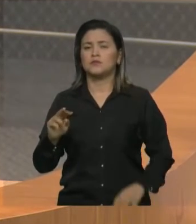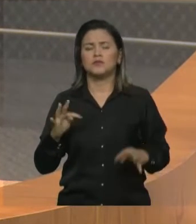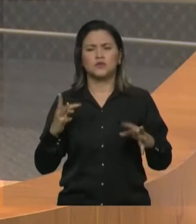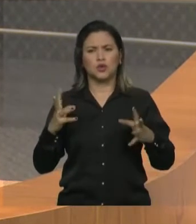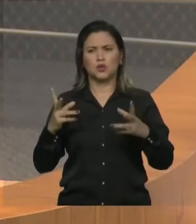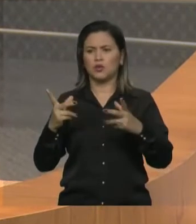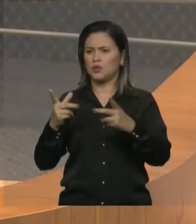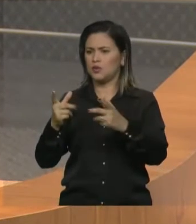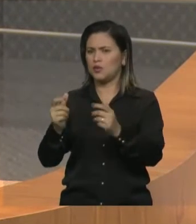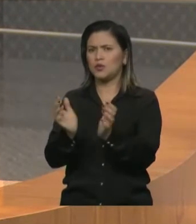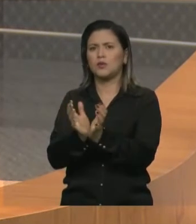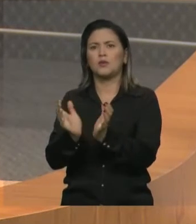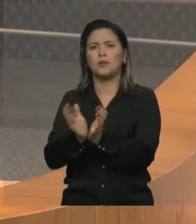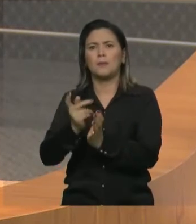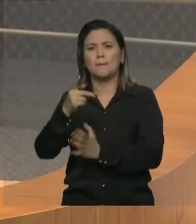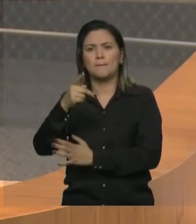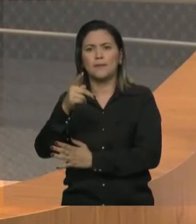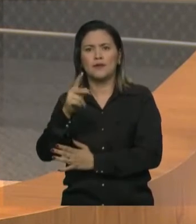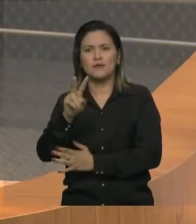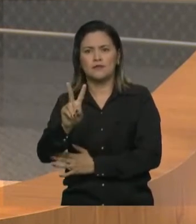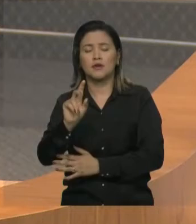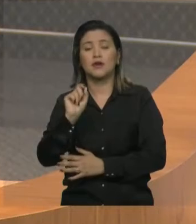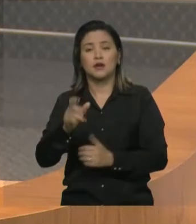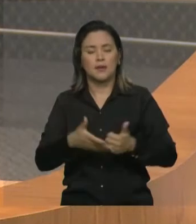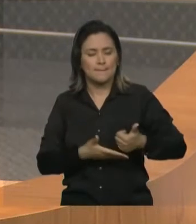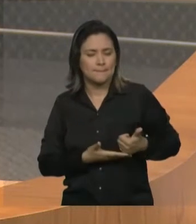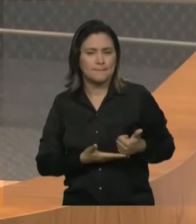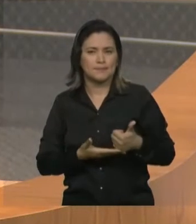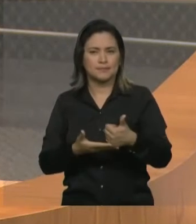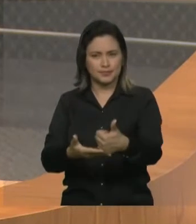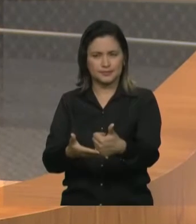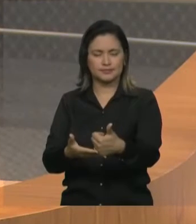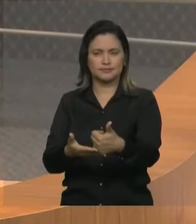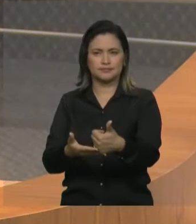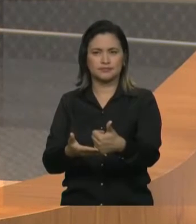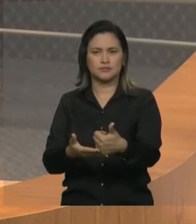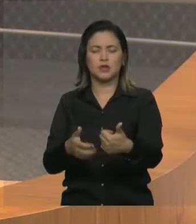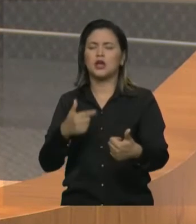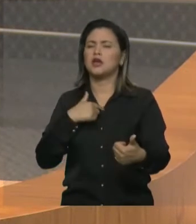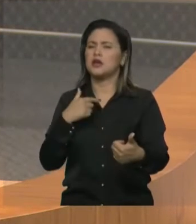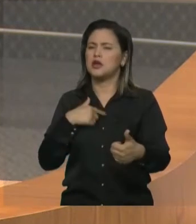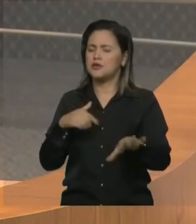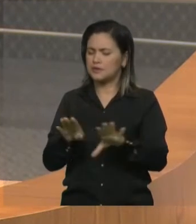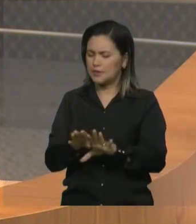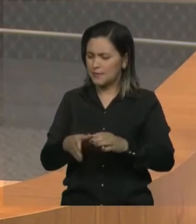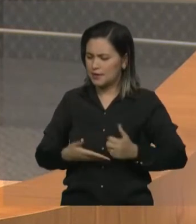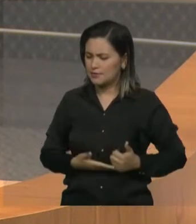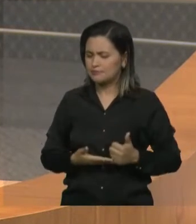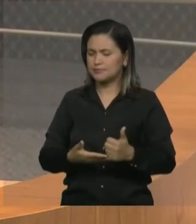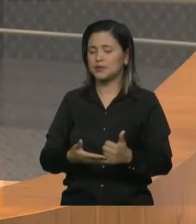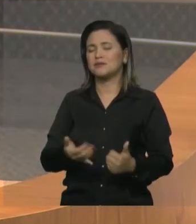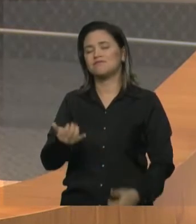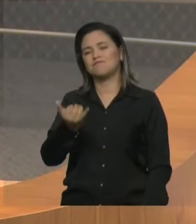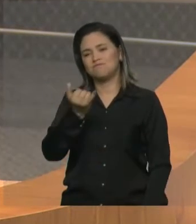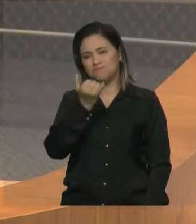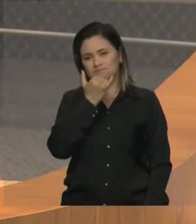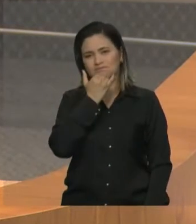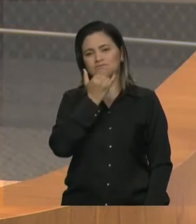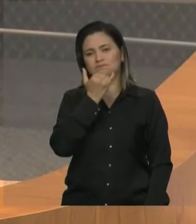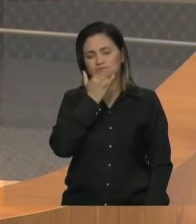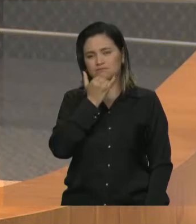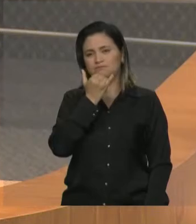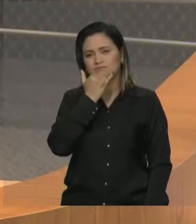aceitou e abraçou a tua causa que volta a repetir é a nossa causa essas minhas desculpas pela minha